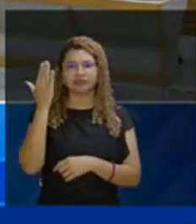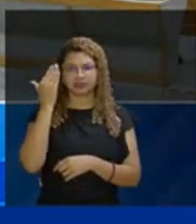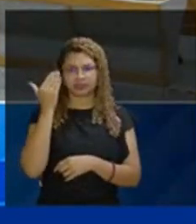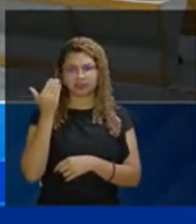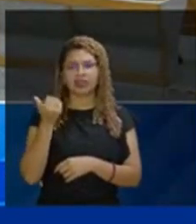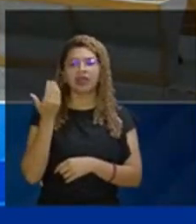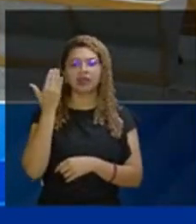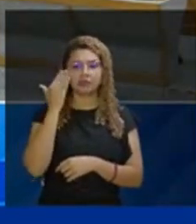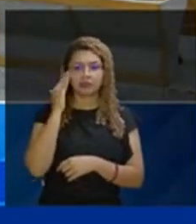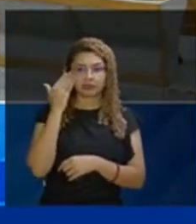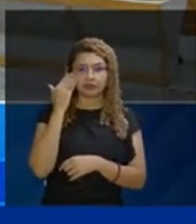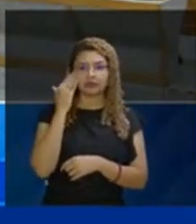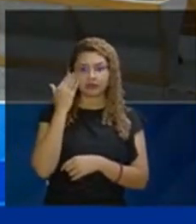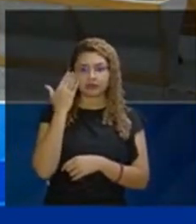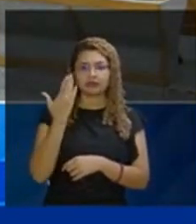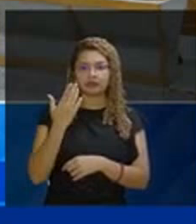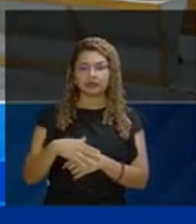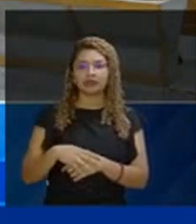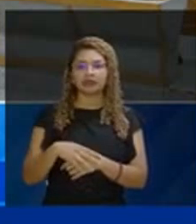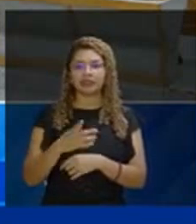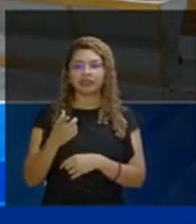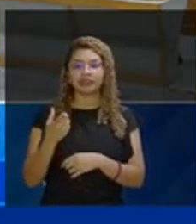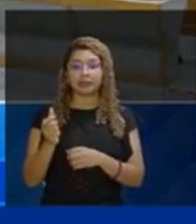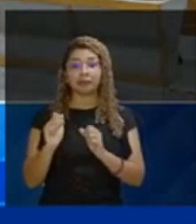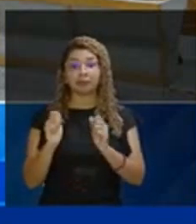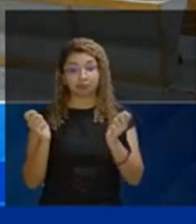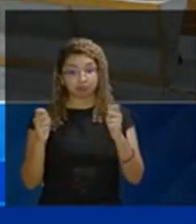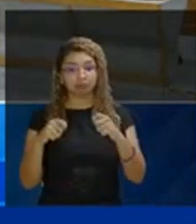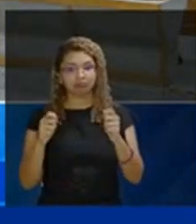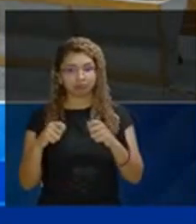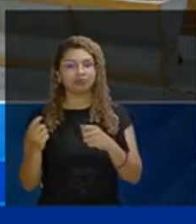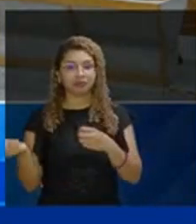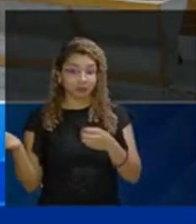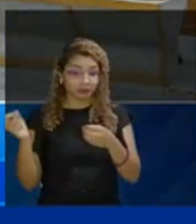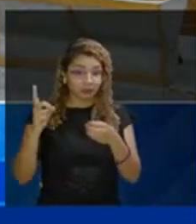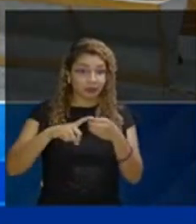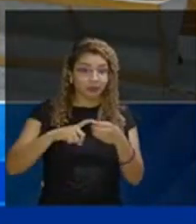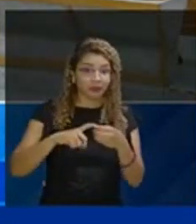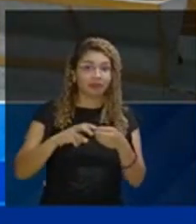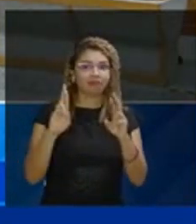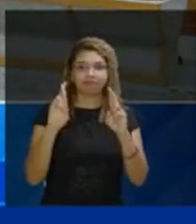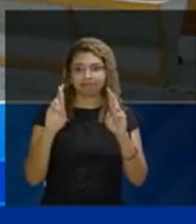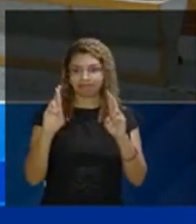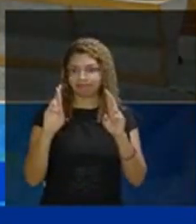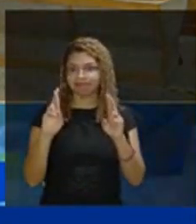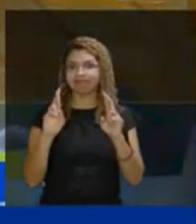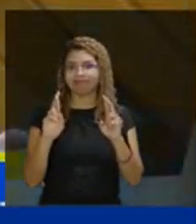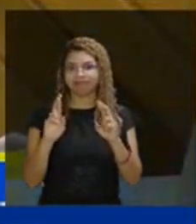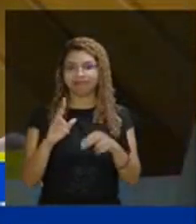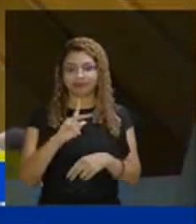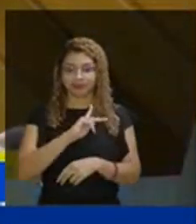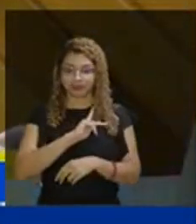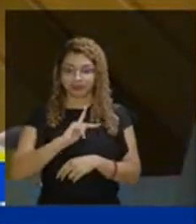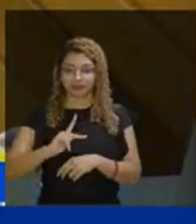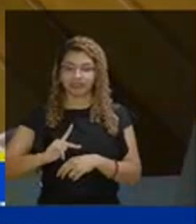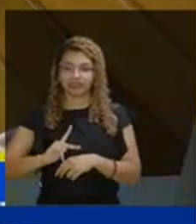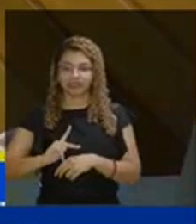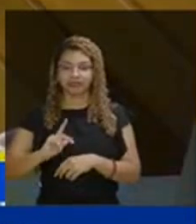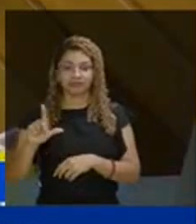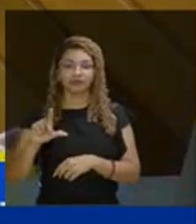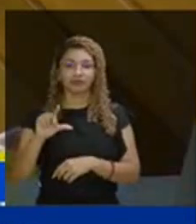doutora Paola na lista tríplice, que vai ser submetida ao presidente da